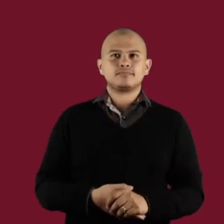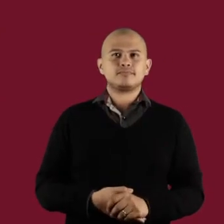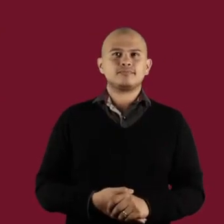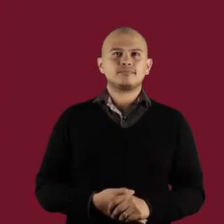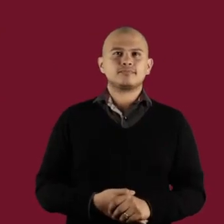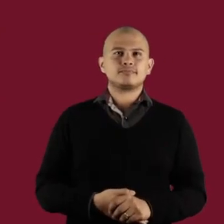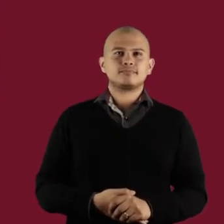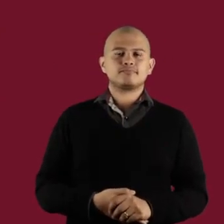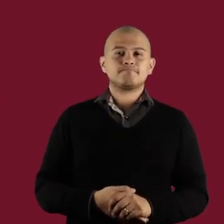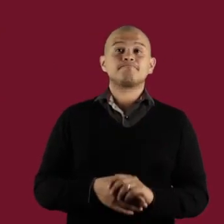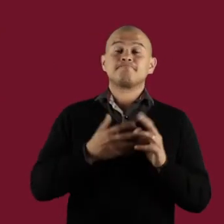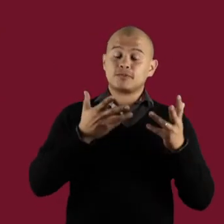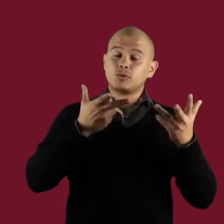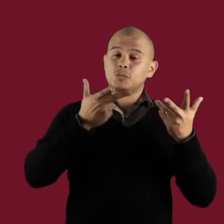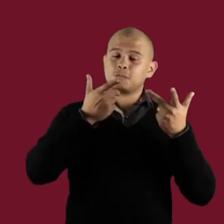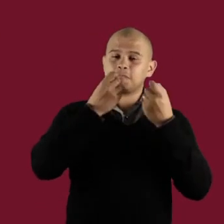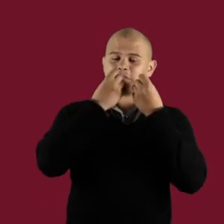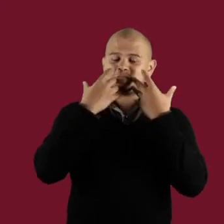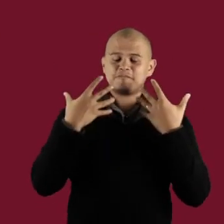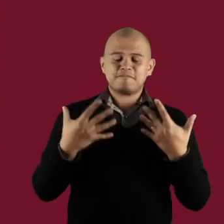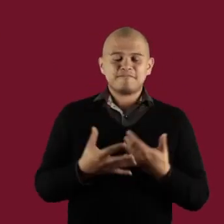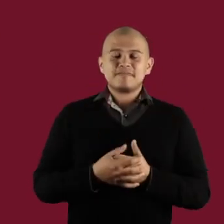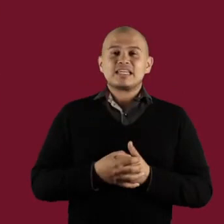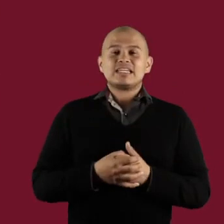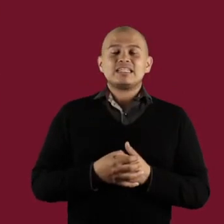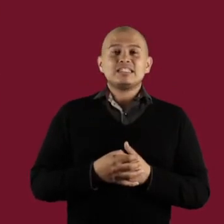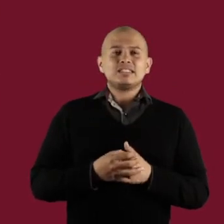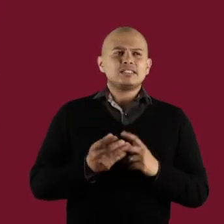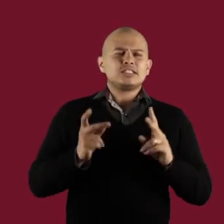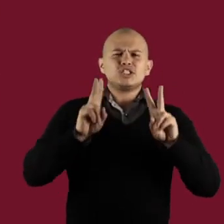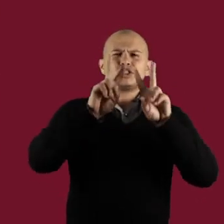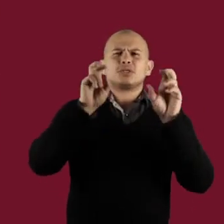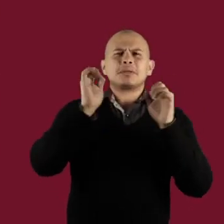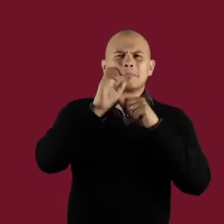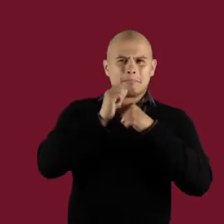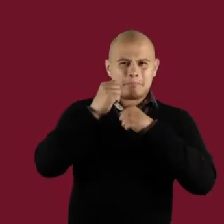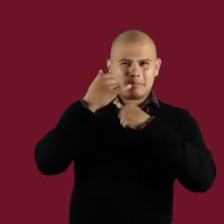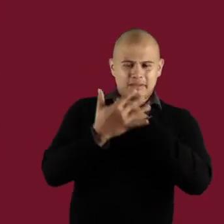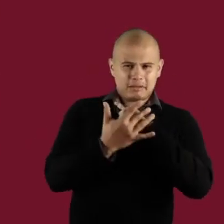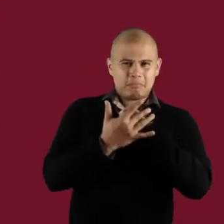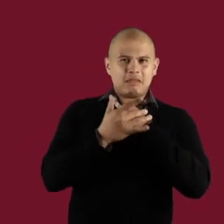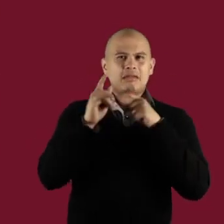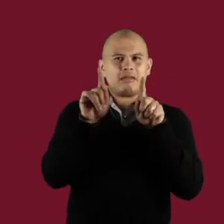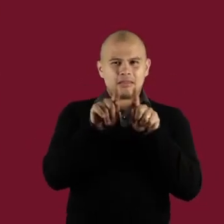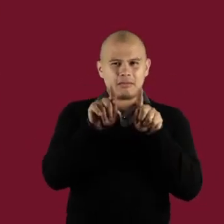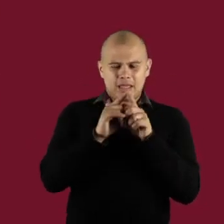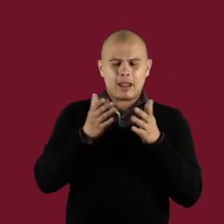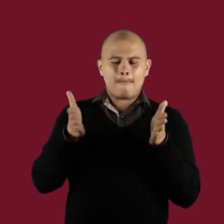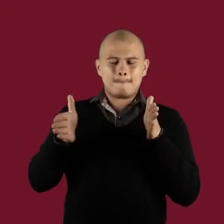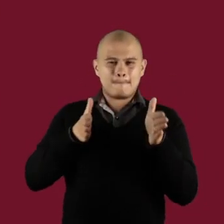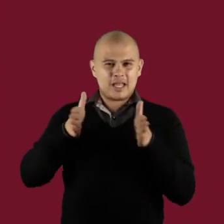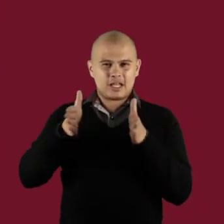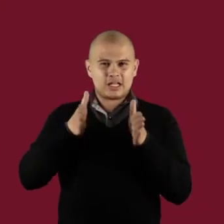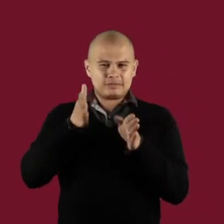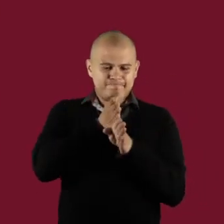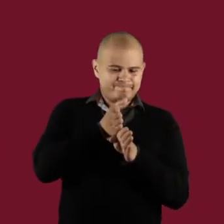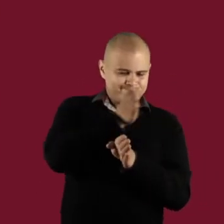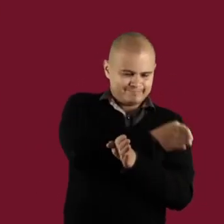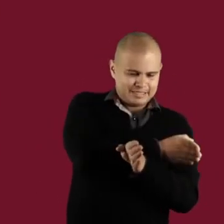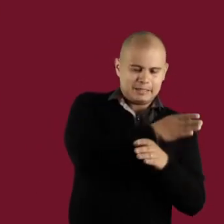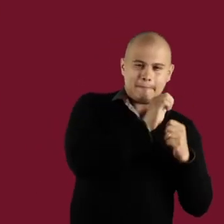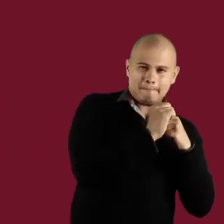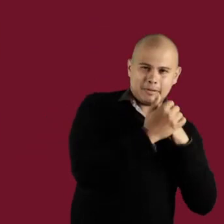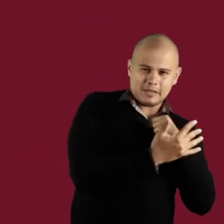Que ótimo. E com relação à pandemia e à pós-pandemia, esse momento onde